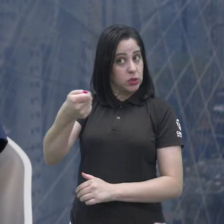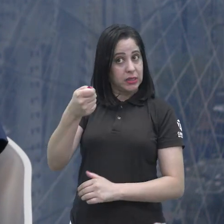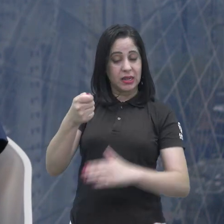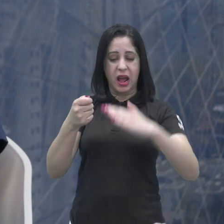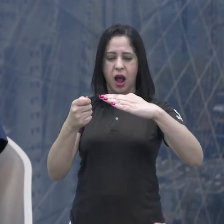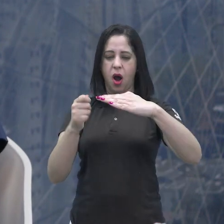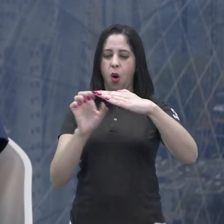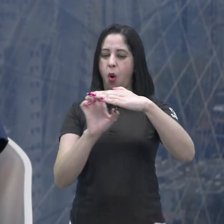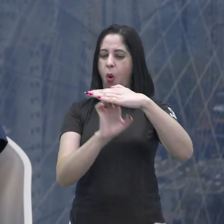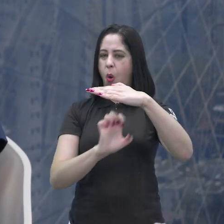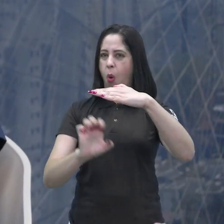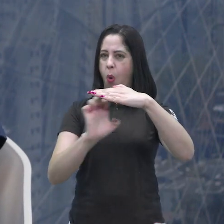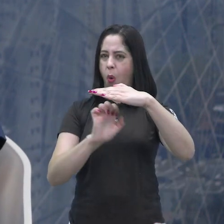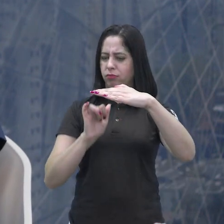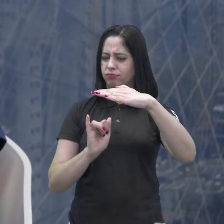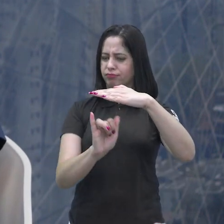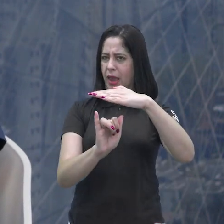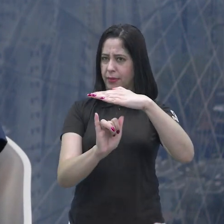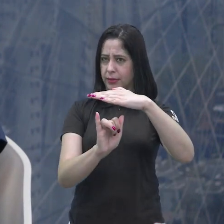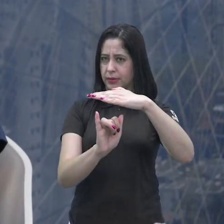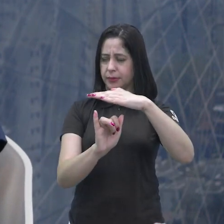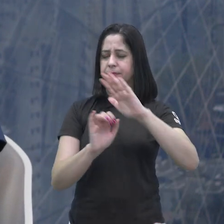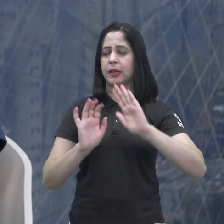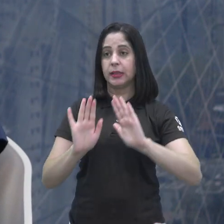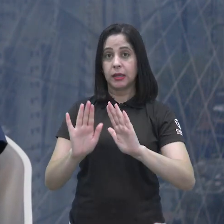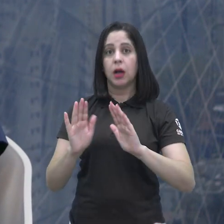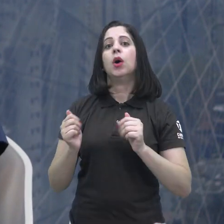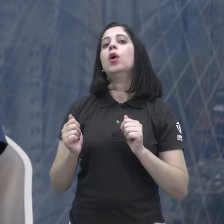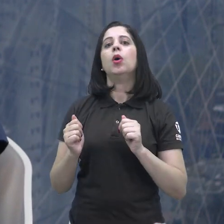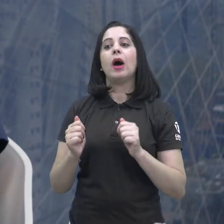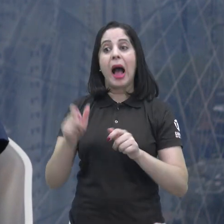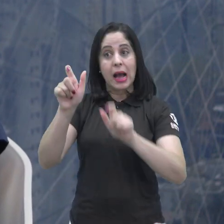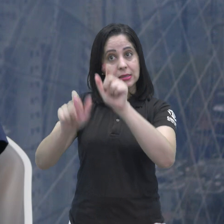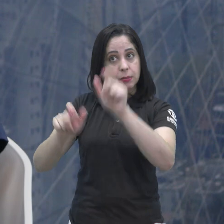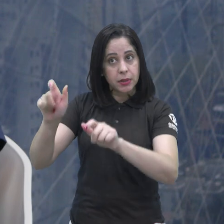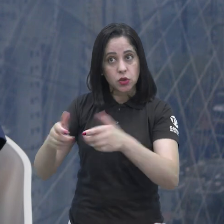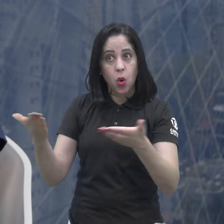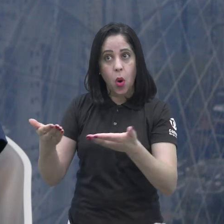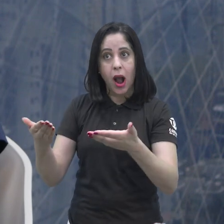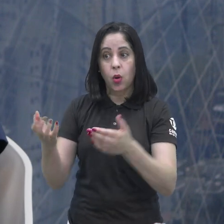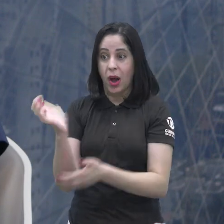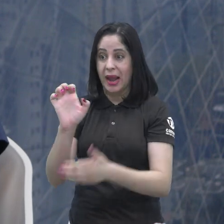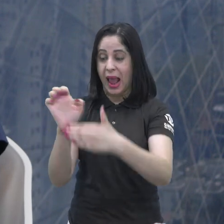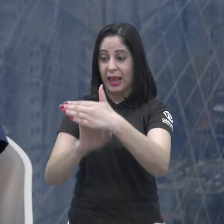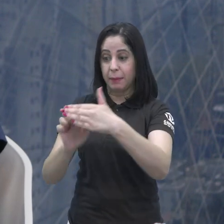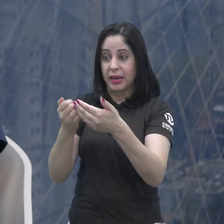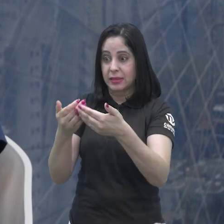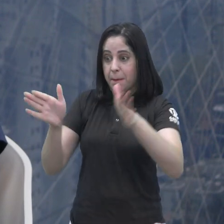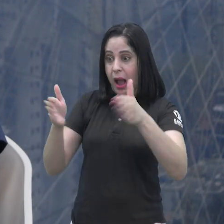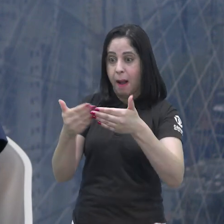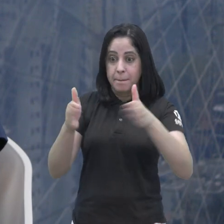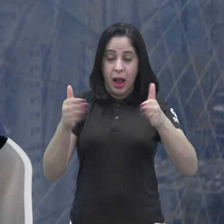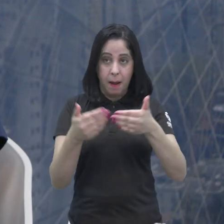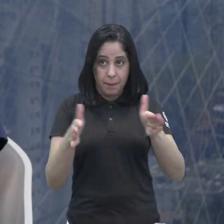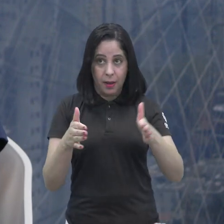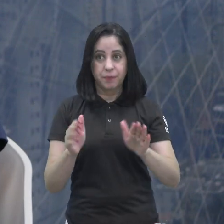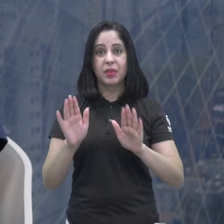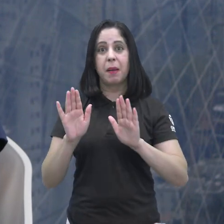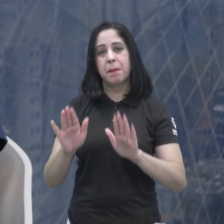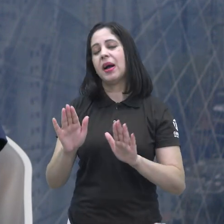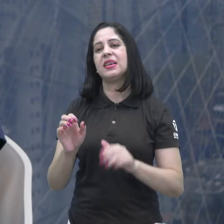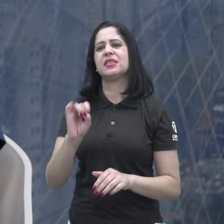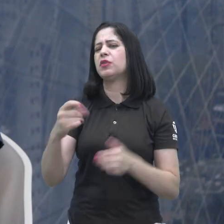tem percebido um movimento de aumento de empreendedores no mercado. Então, as pessoas estão abrindo mais empresas. De